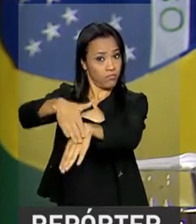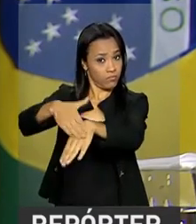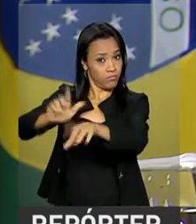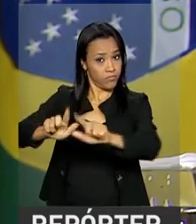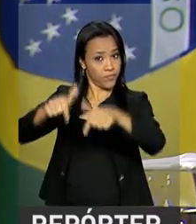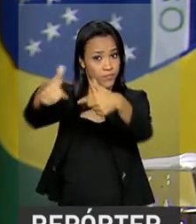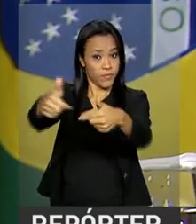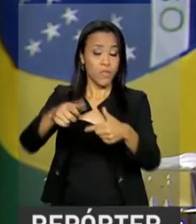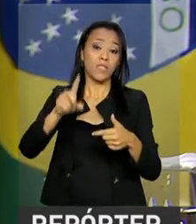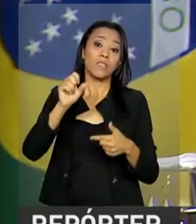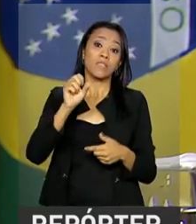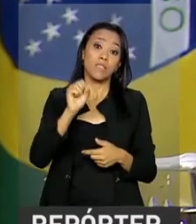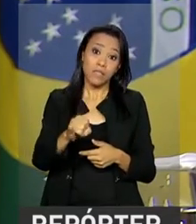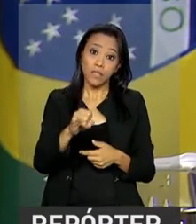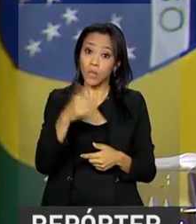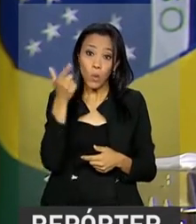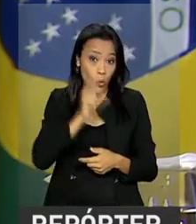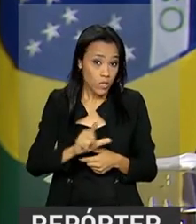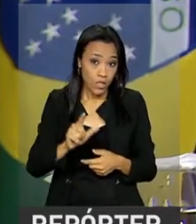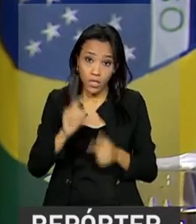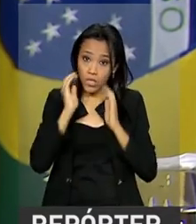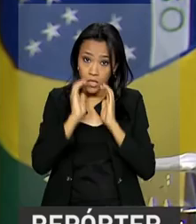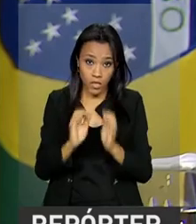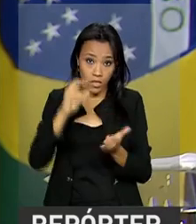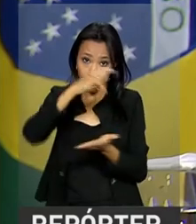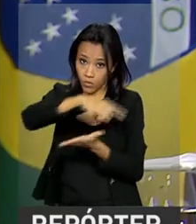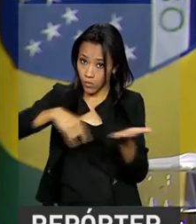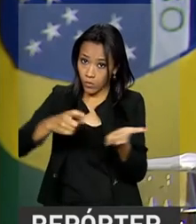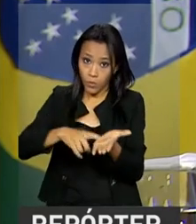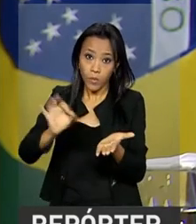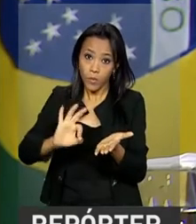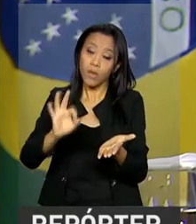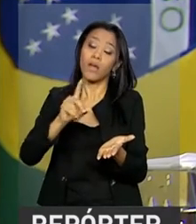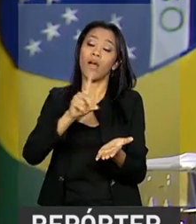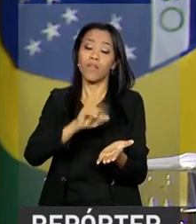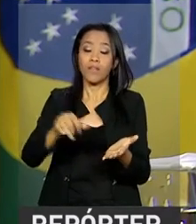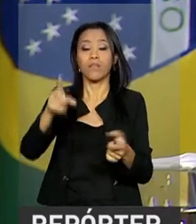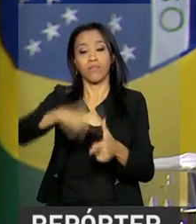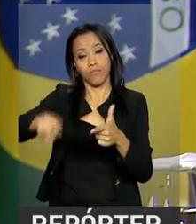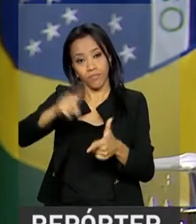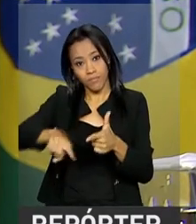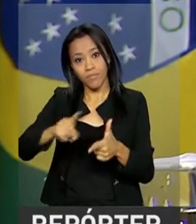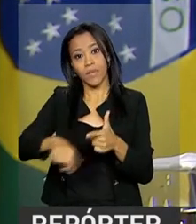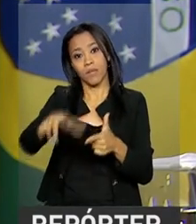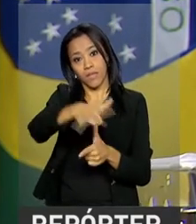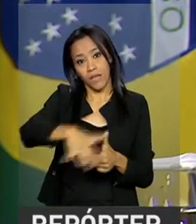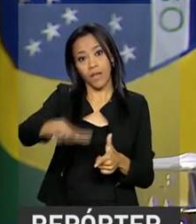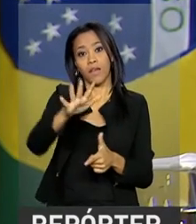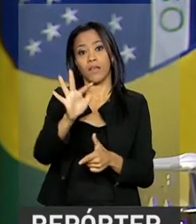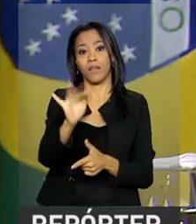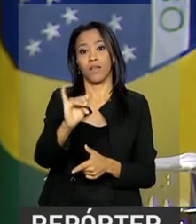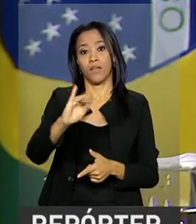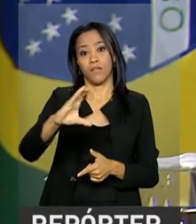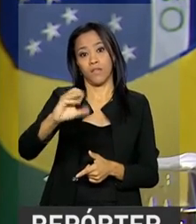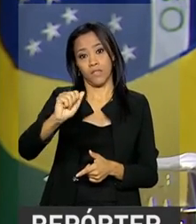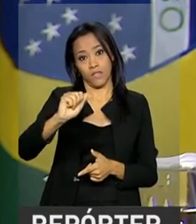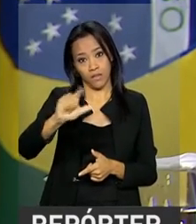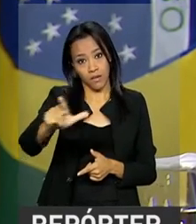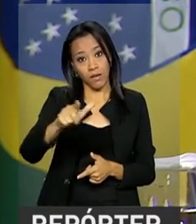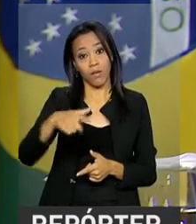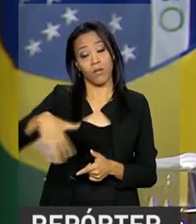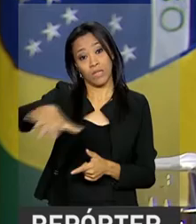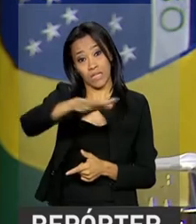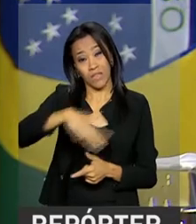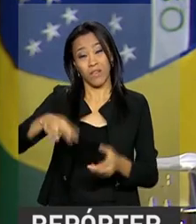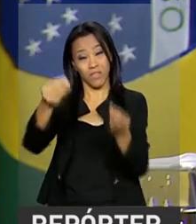sob pena de nós em termos na lei de responsabilidade fiscal o que seria política e economicamente